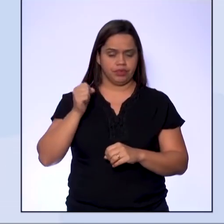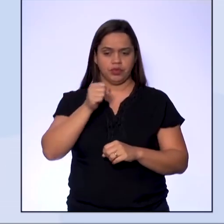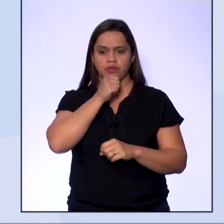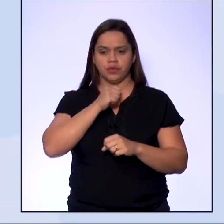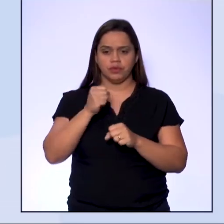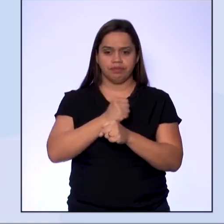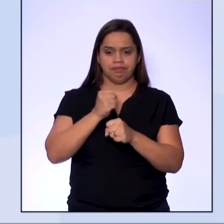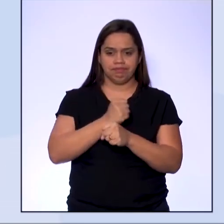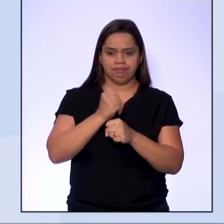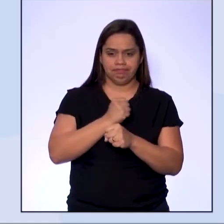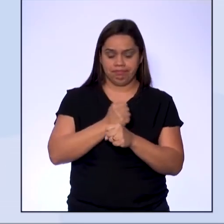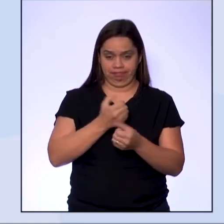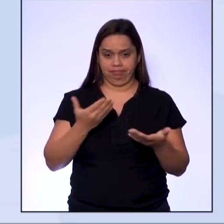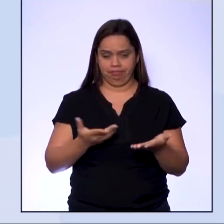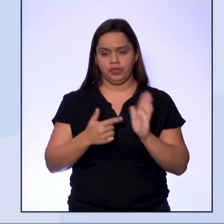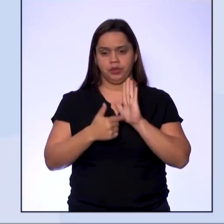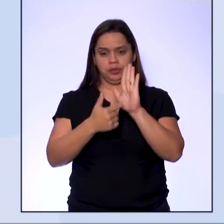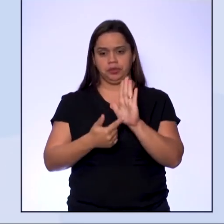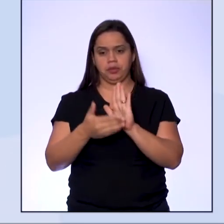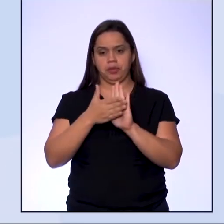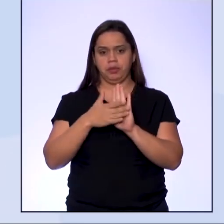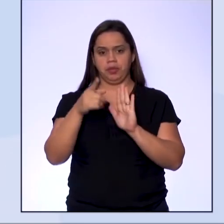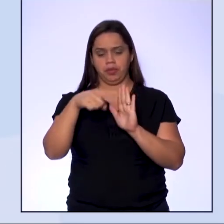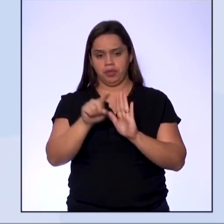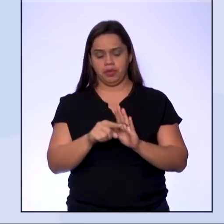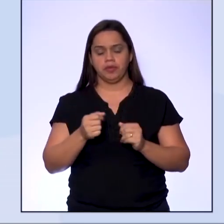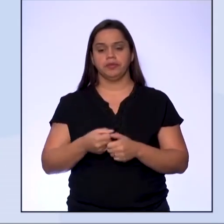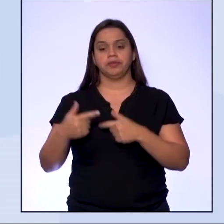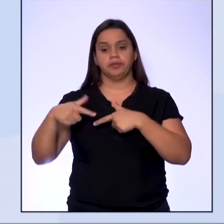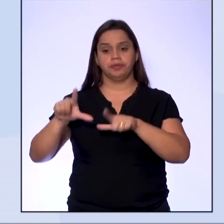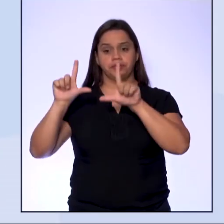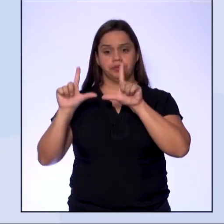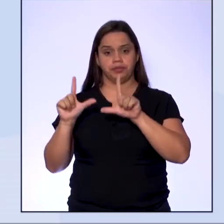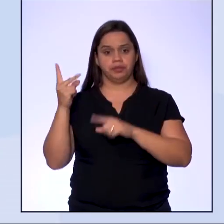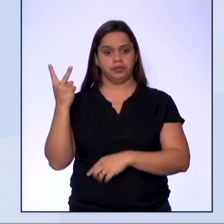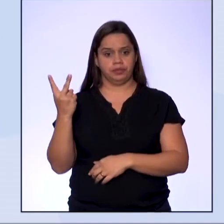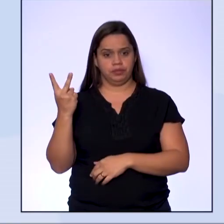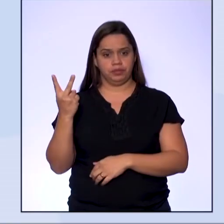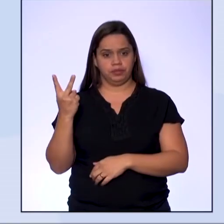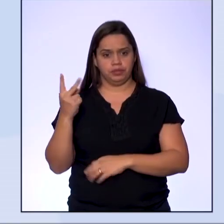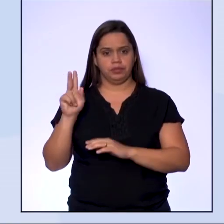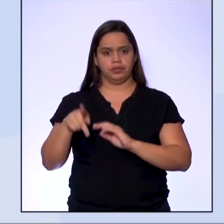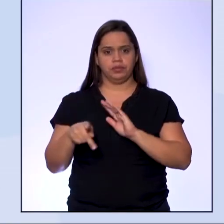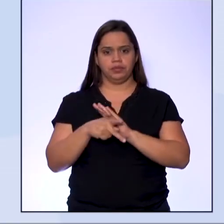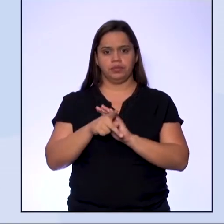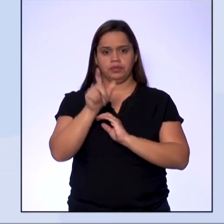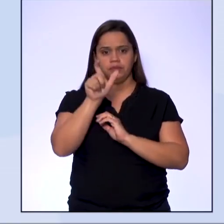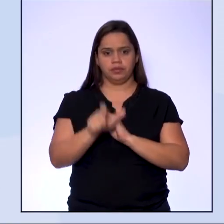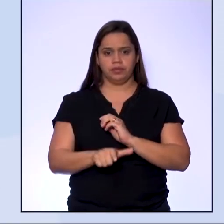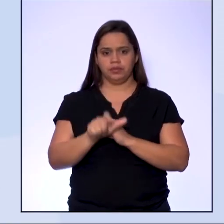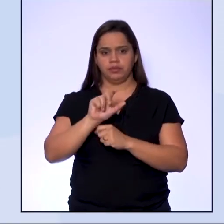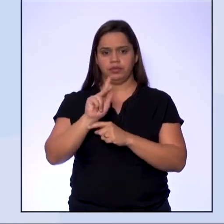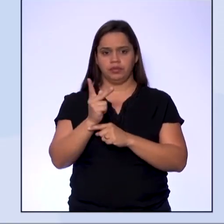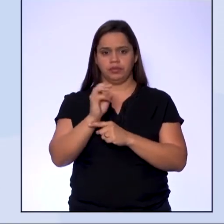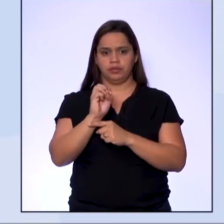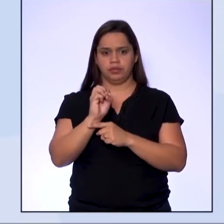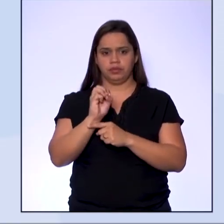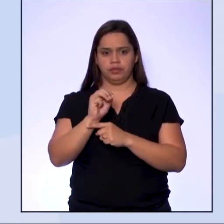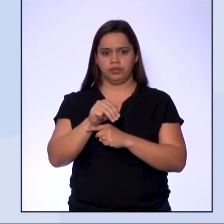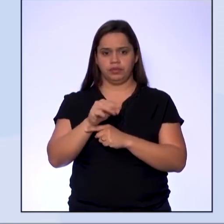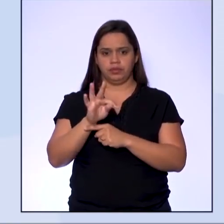para vocês responderem. A imagem 1 é a imagem da região de Machu Picchu, tá? E ela é as ruínas